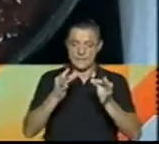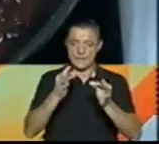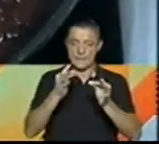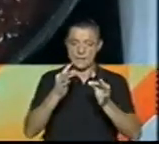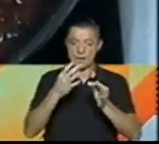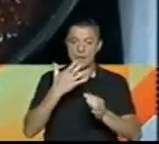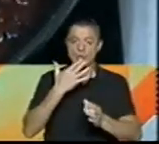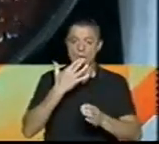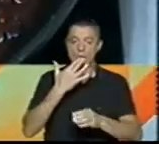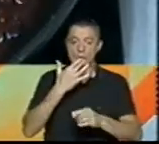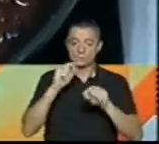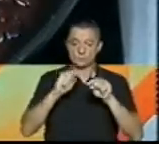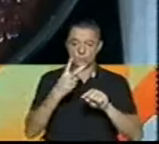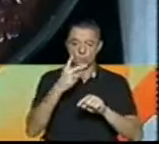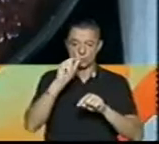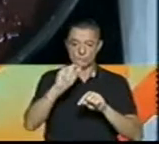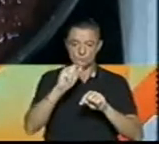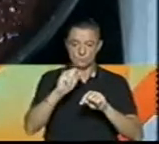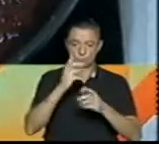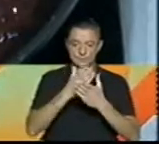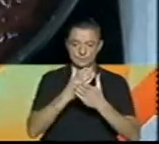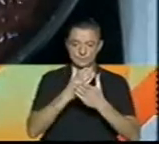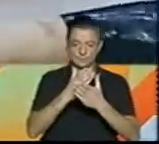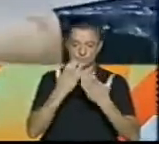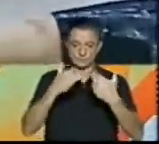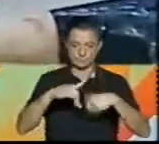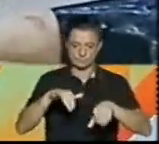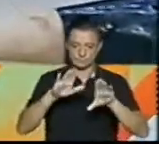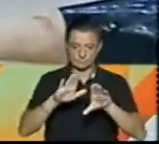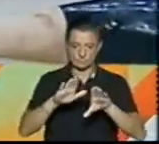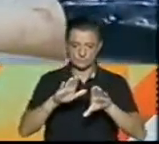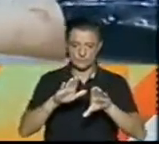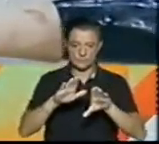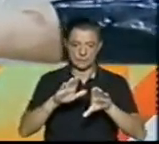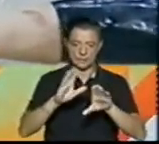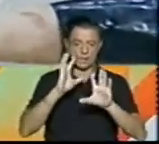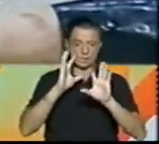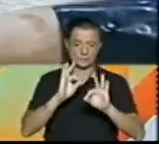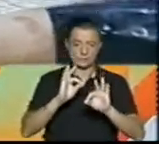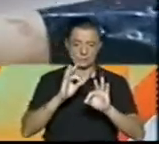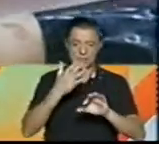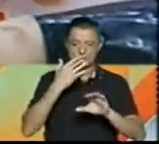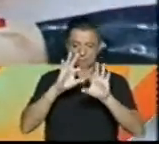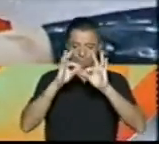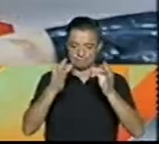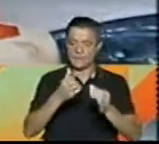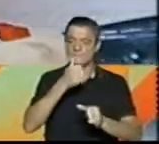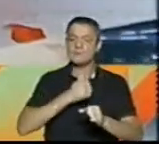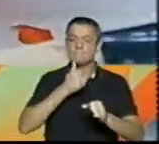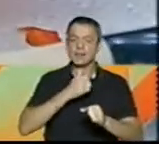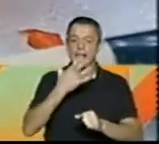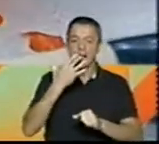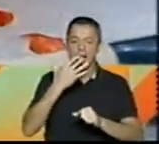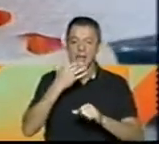é muito picante. Paulinha, só temos dois minutos. Só? Mas eu já tenho o arroz pronto. Pois, claro. Temos que assinar tudo. Quando é que entra